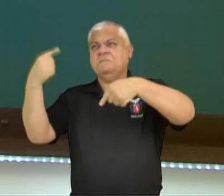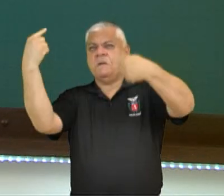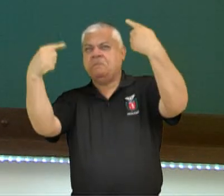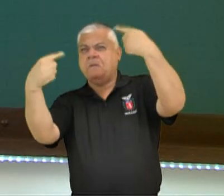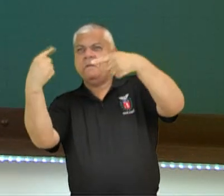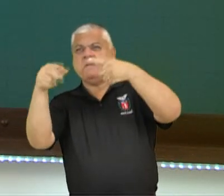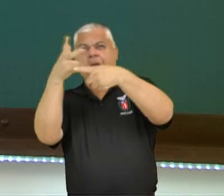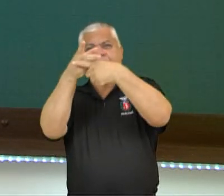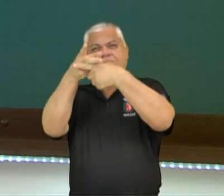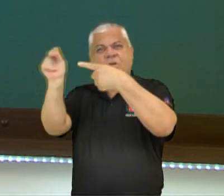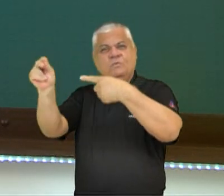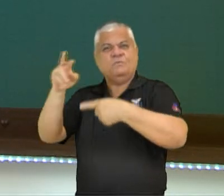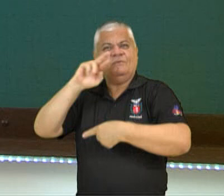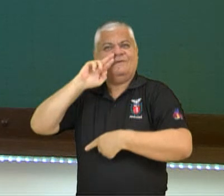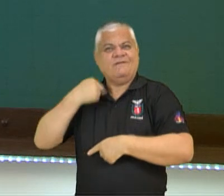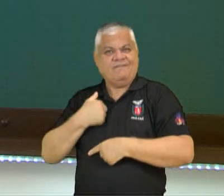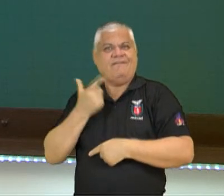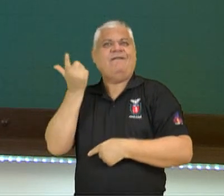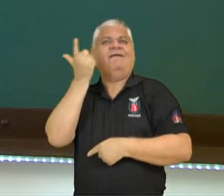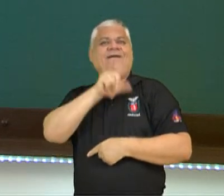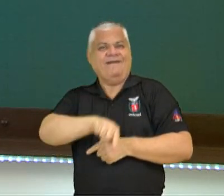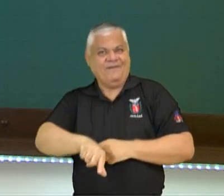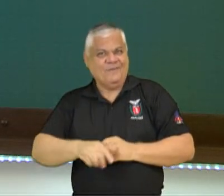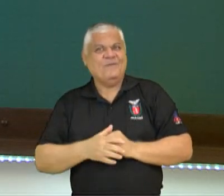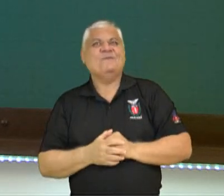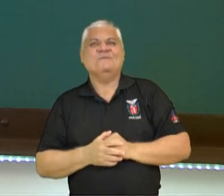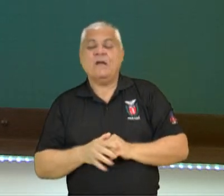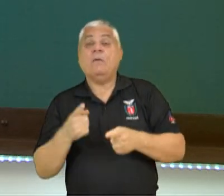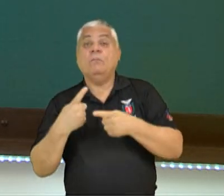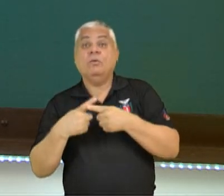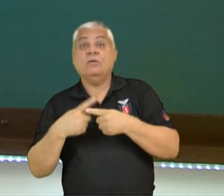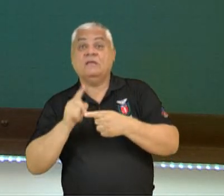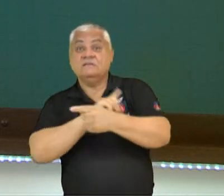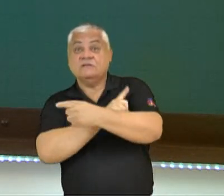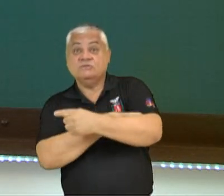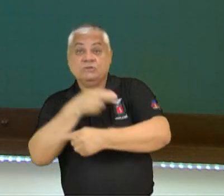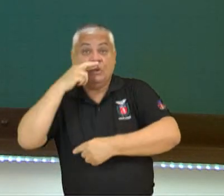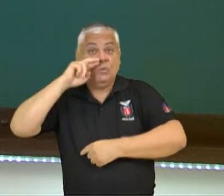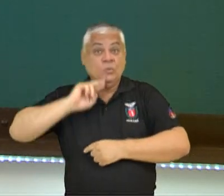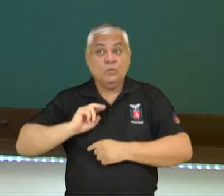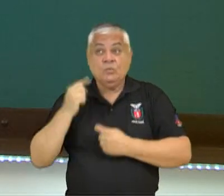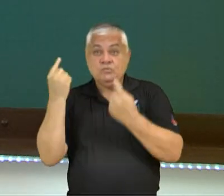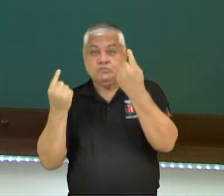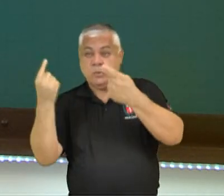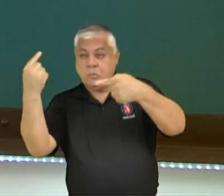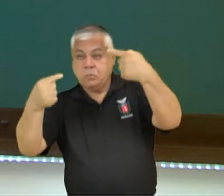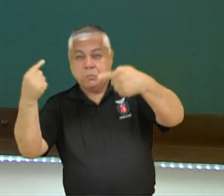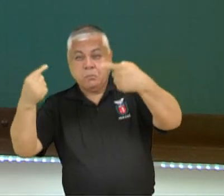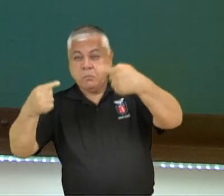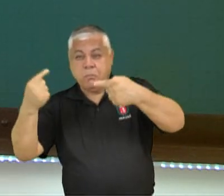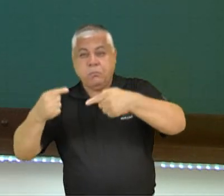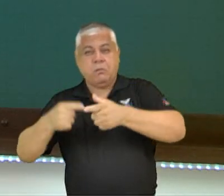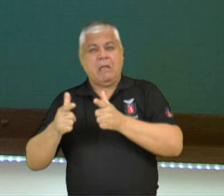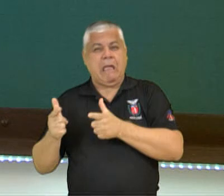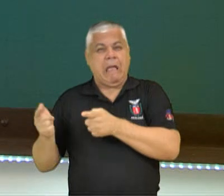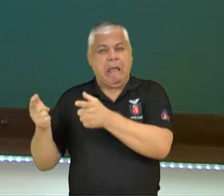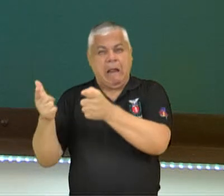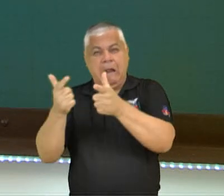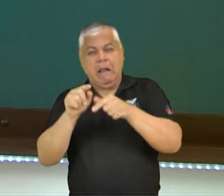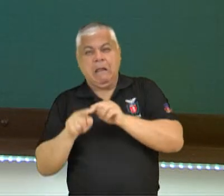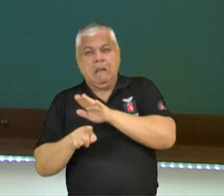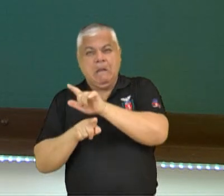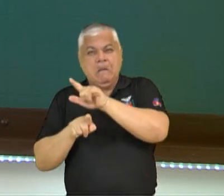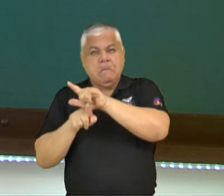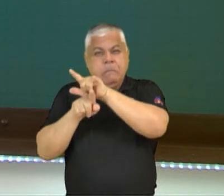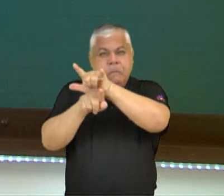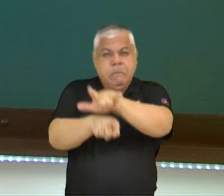que essa bipolaridade, né, entre Estados Unidos e União Soviética, com a corrida armamentista, a corrida espacial e